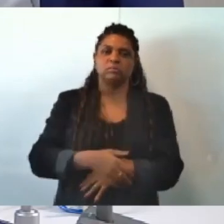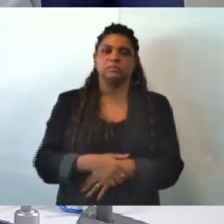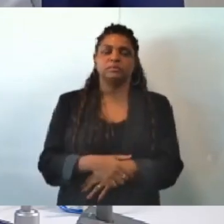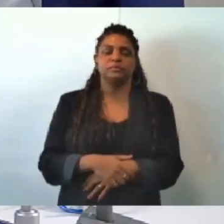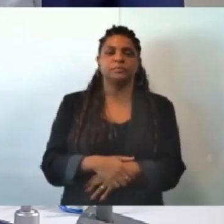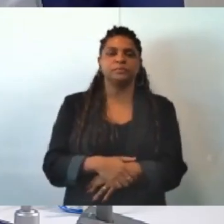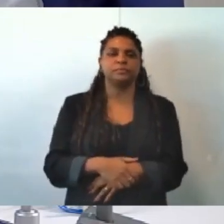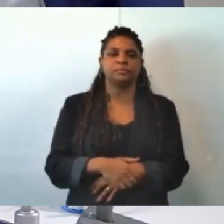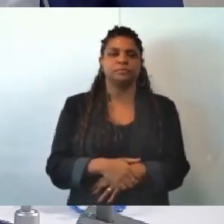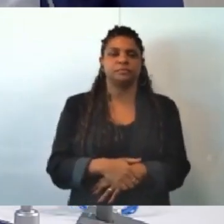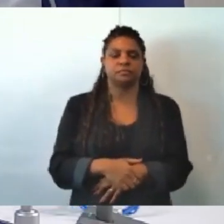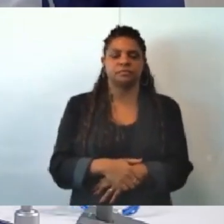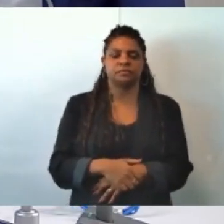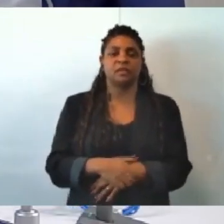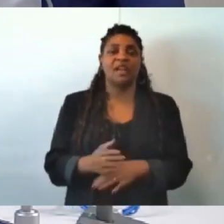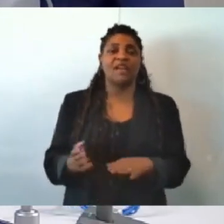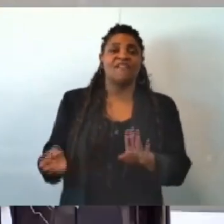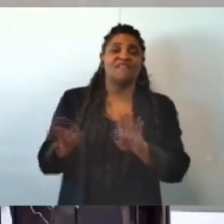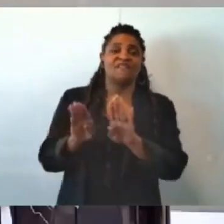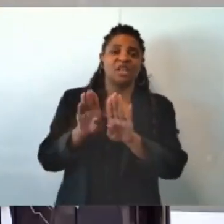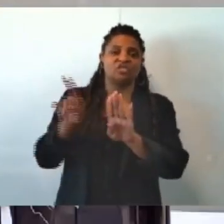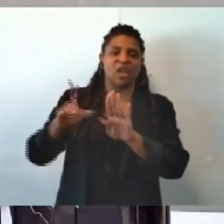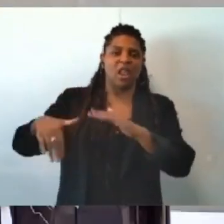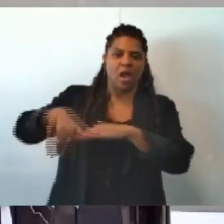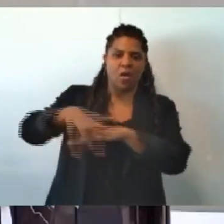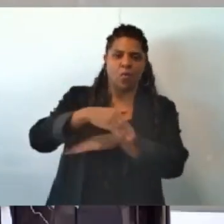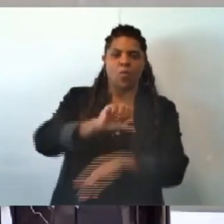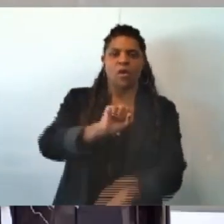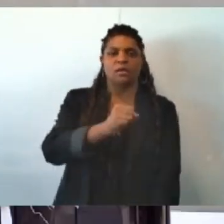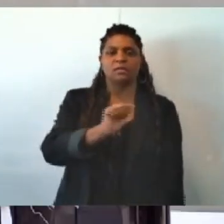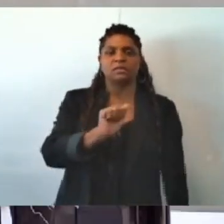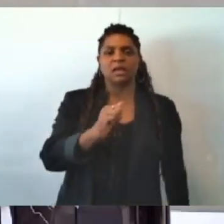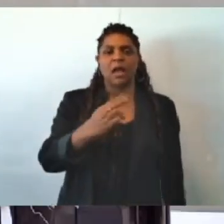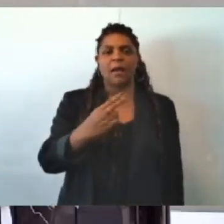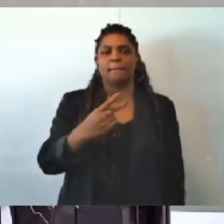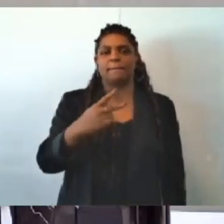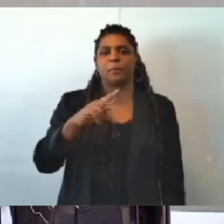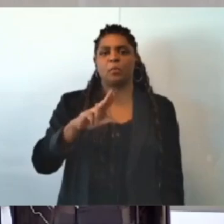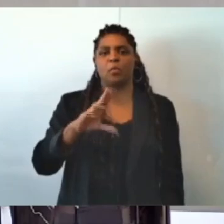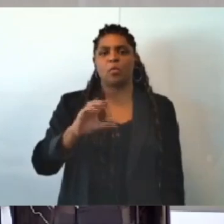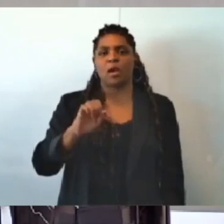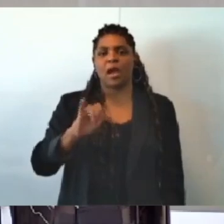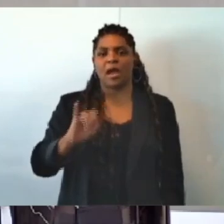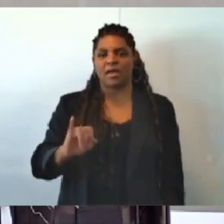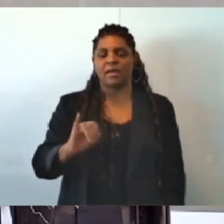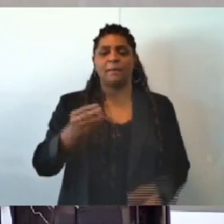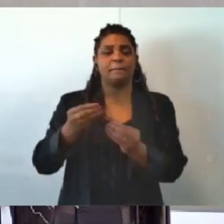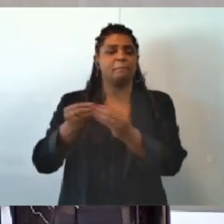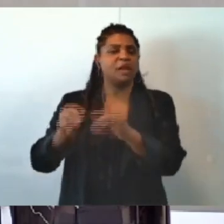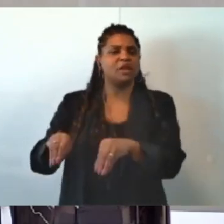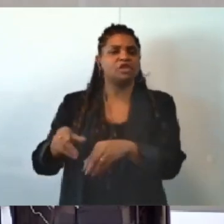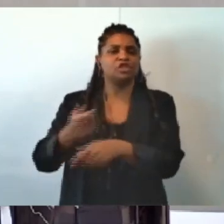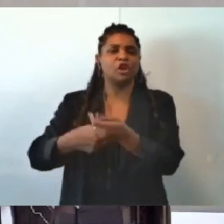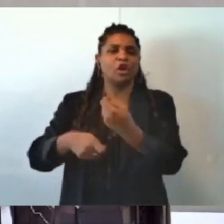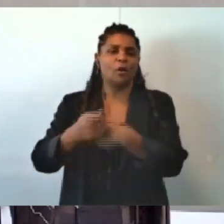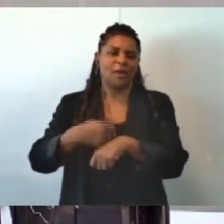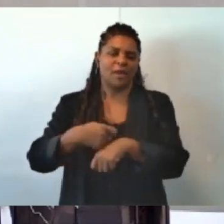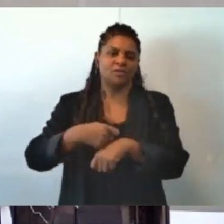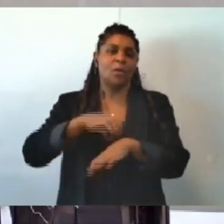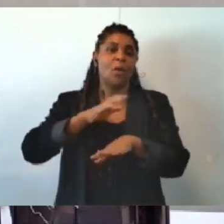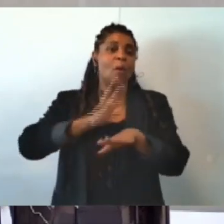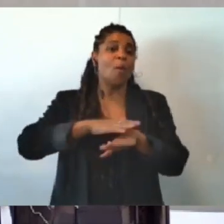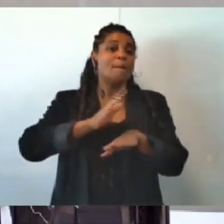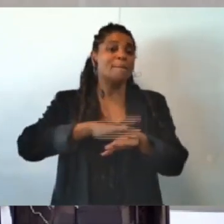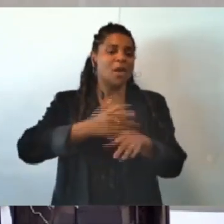Fechar a rua Sapucaí prejudica o comércio de outros setores, inclusive o meu, que é salão de beleza, devido